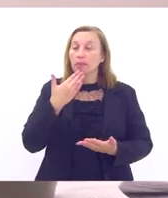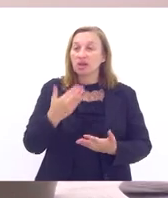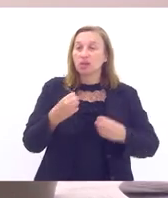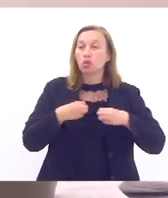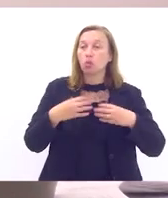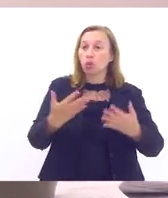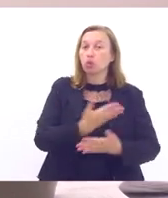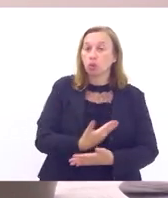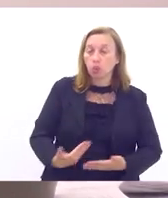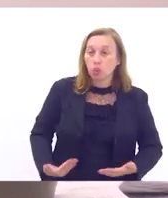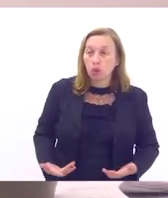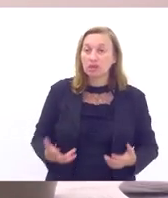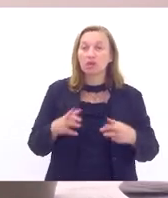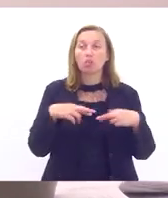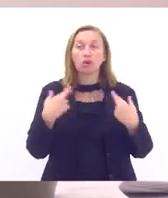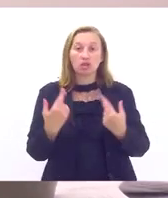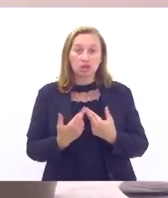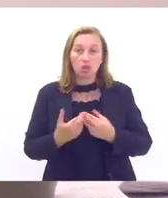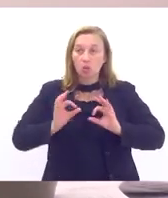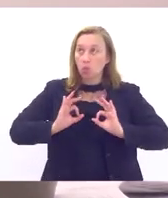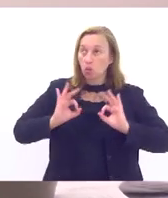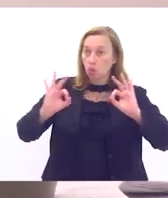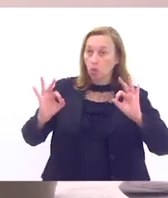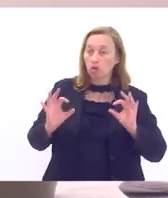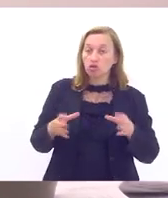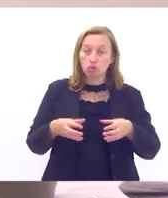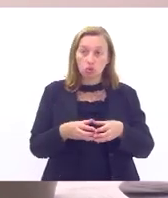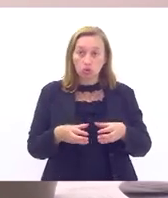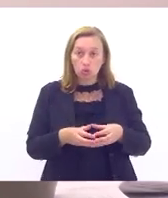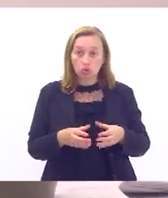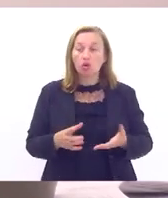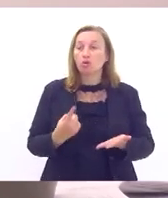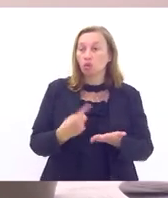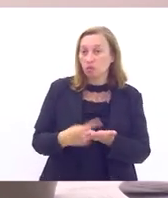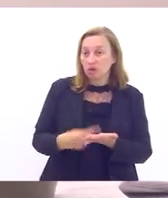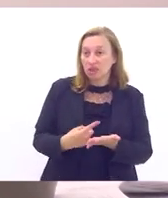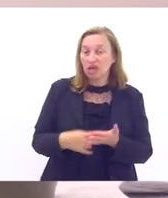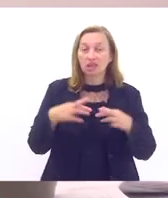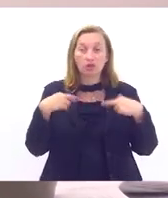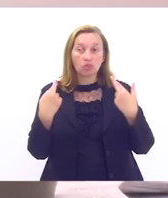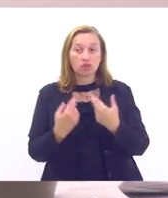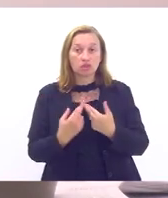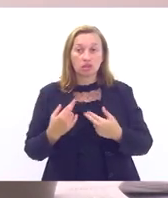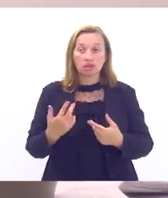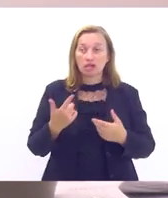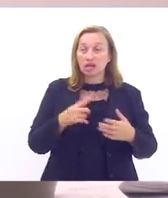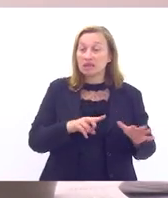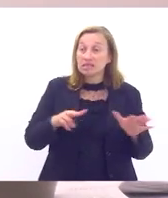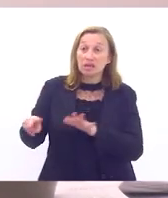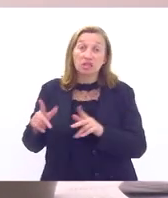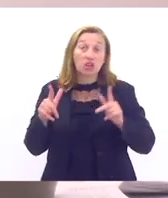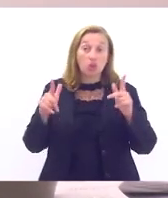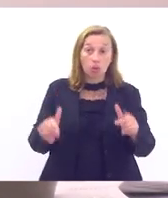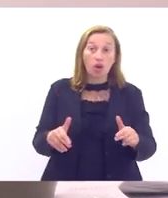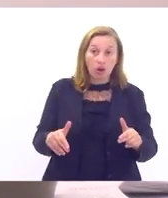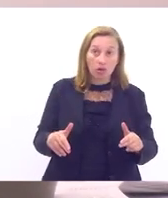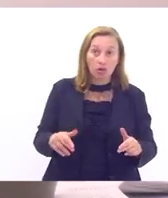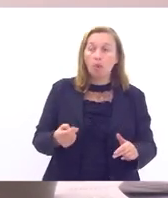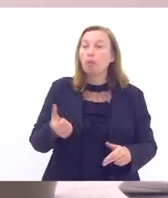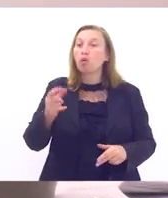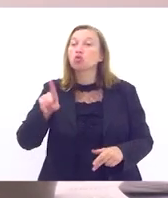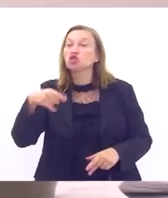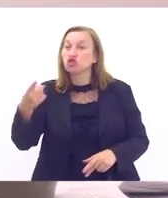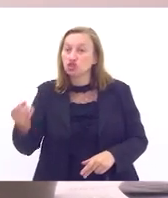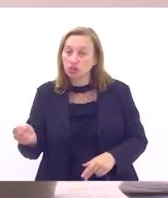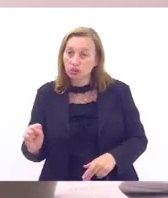audiência, de uma reunião extraordinária do comitê. Foi marcada essa reunião para a mesma semana, né, para poucos dias mais à